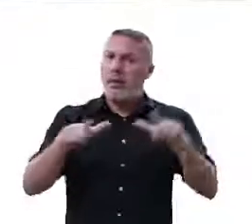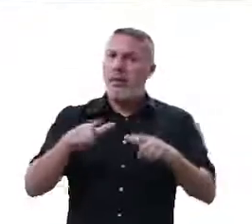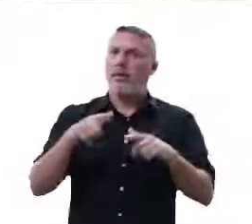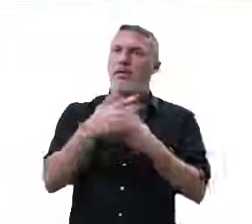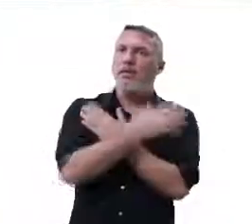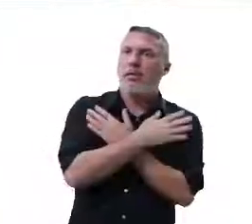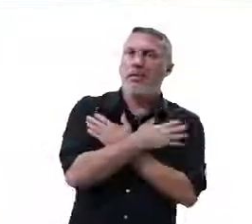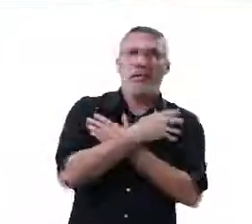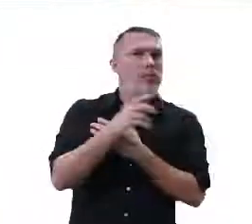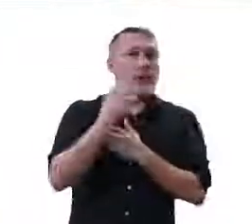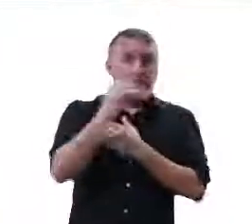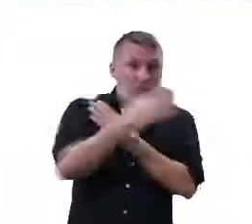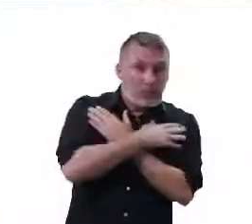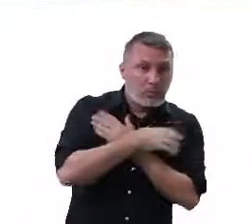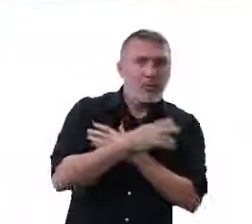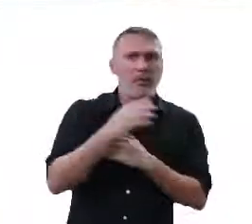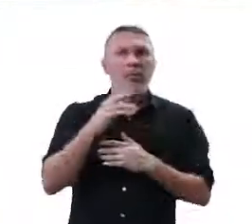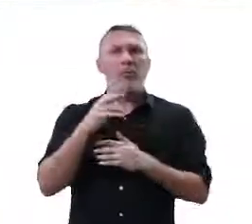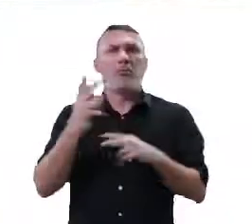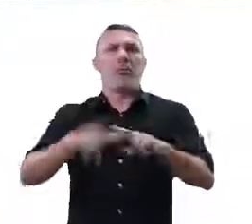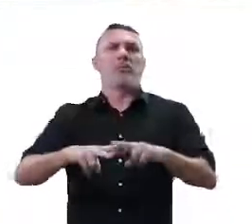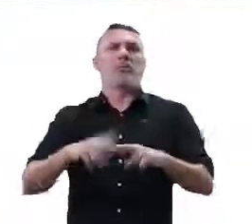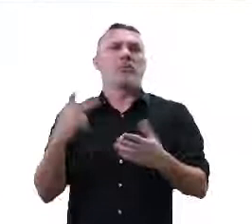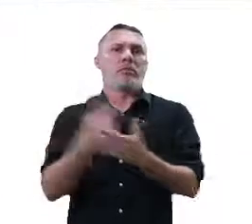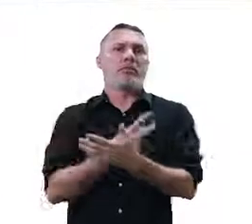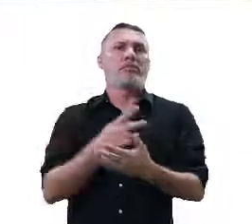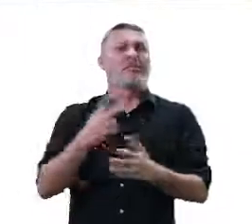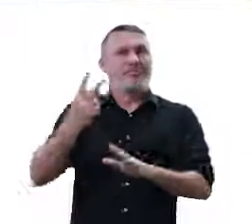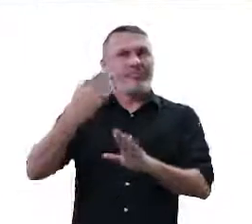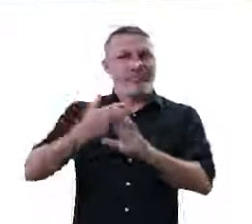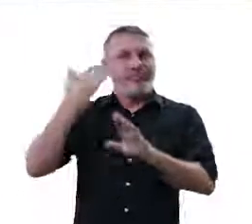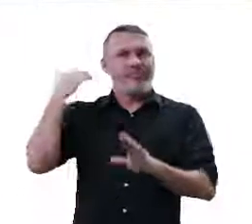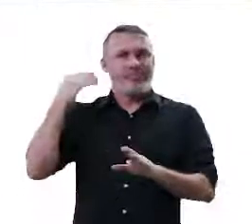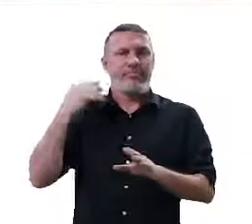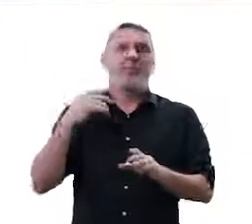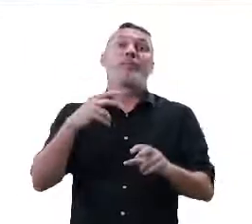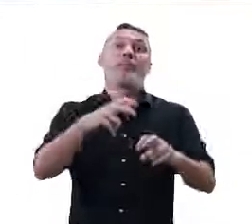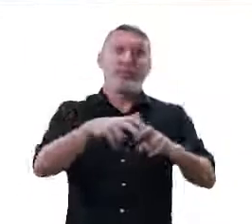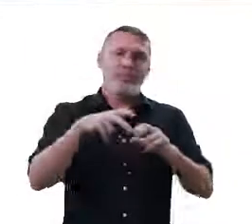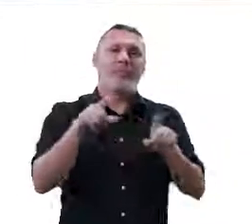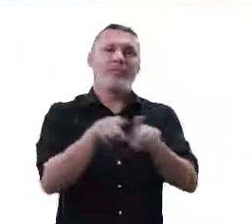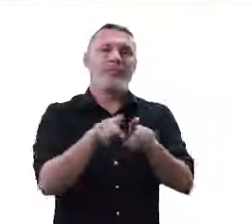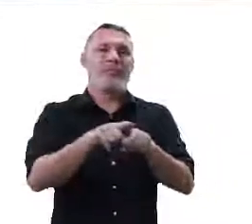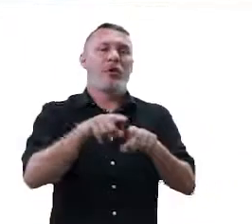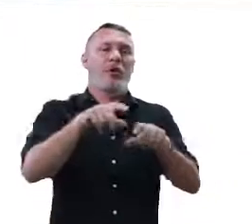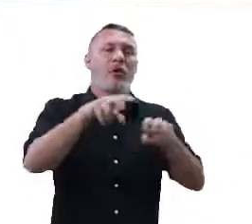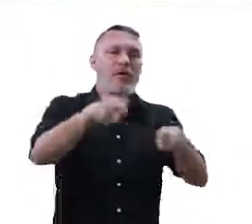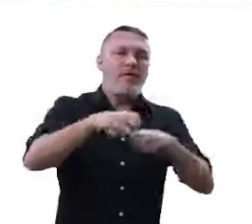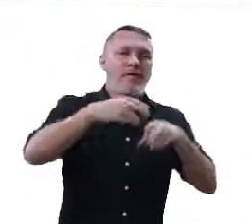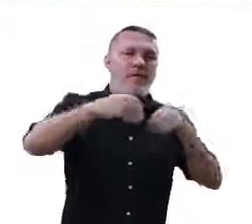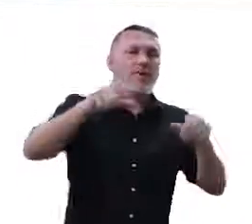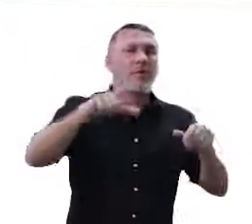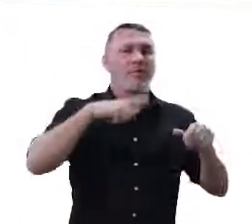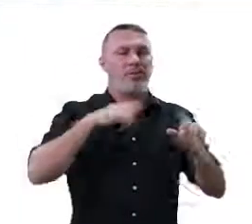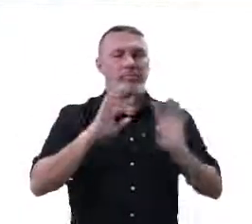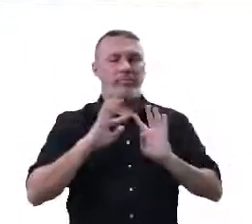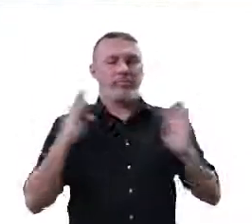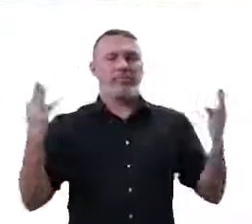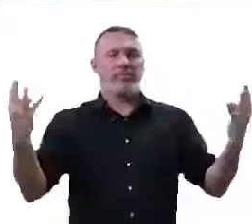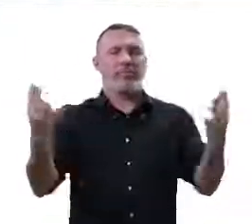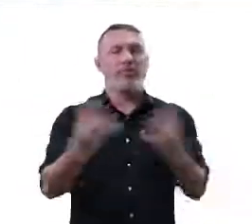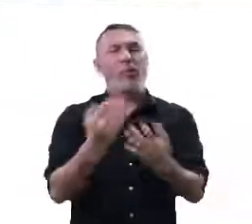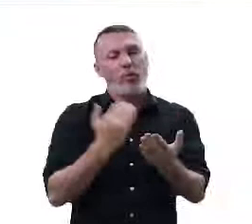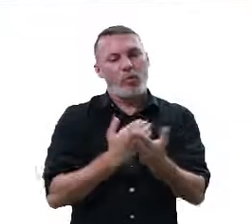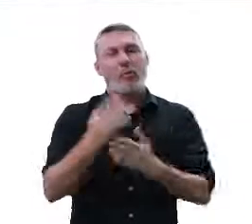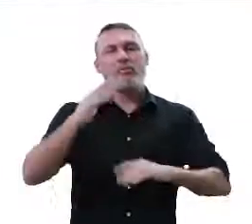sem trabalhar, sob pena de serem presas. Então, nesse caso, né, o cercamento dos campos vai ser determinante para a formação dessa